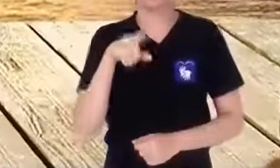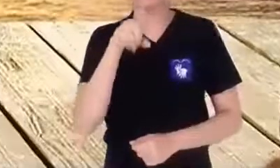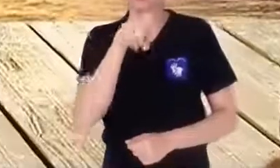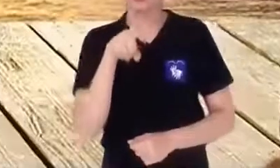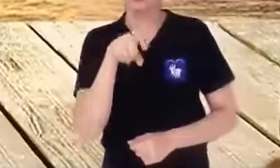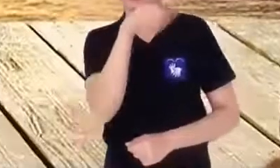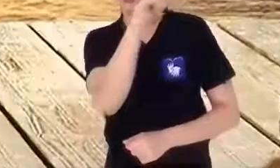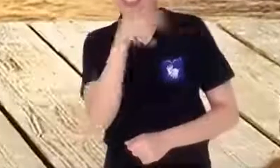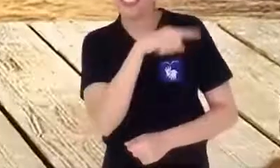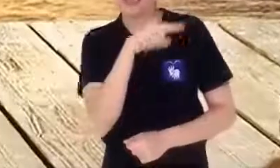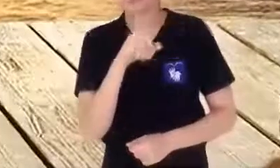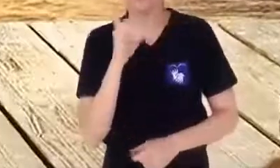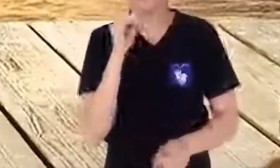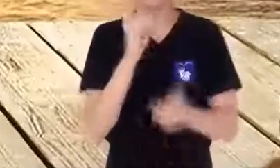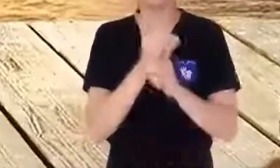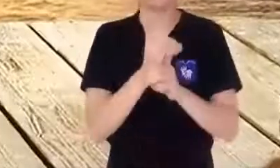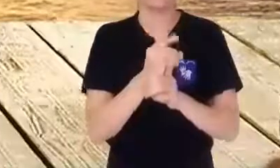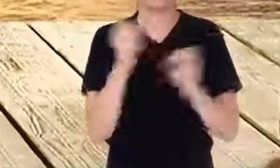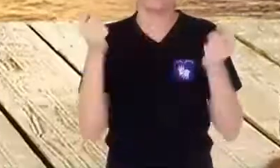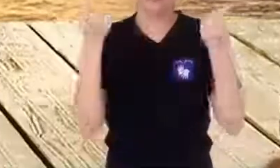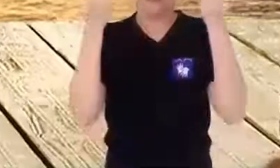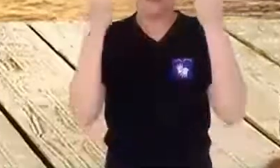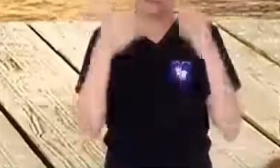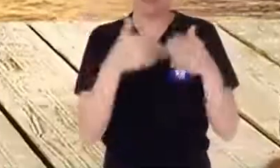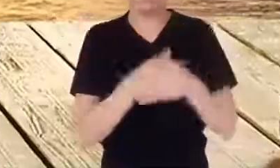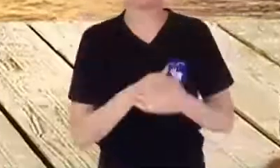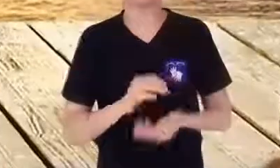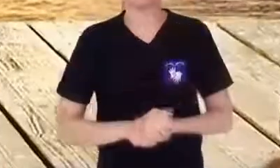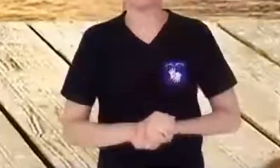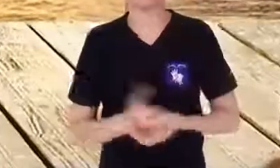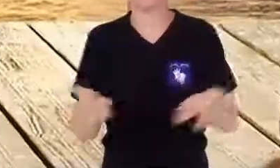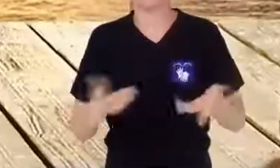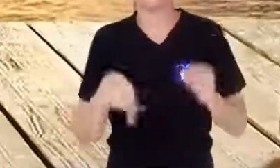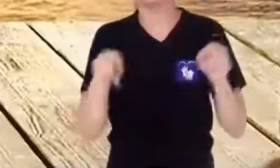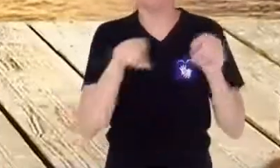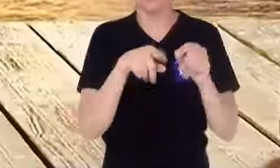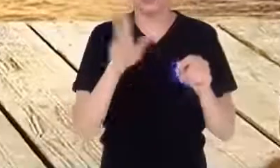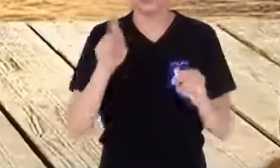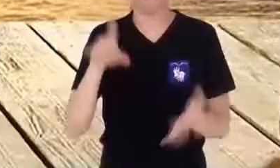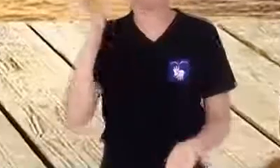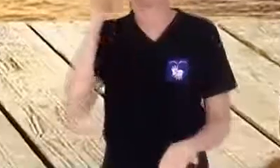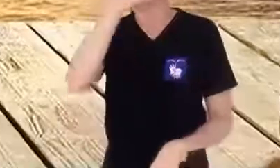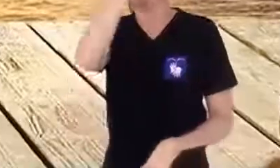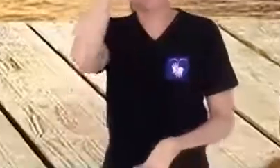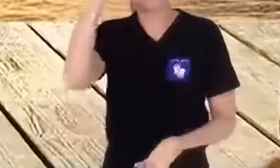ao tesouro. Muito obrigado, valeu. Parabéns. Então agora você é oficialmente um